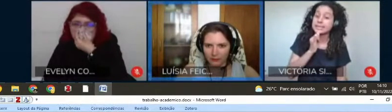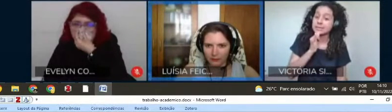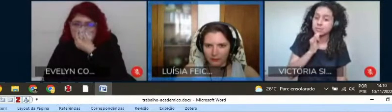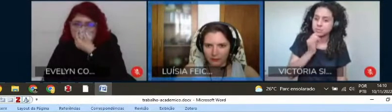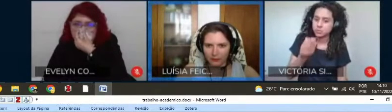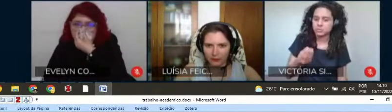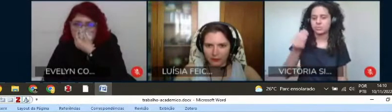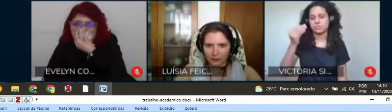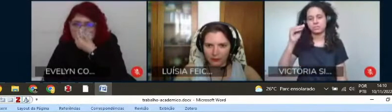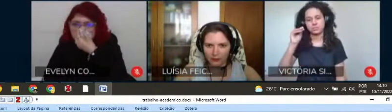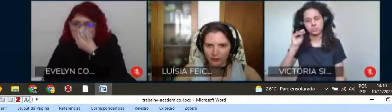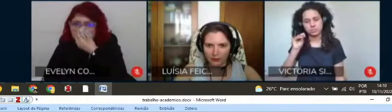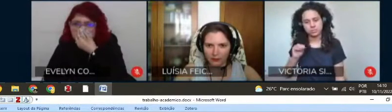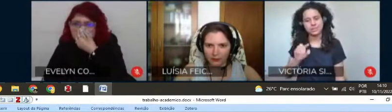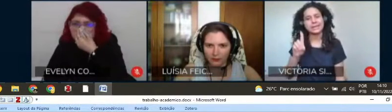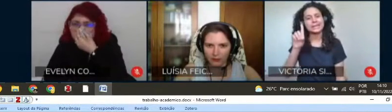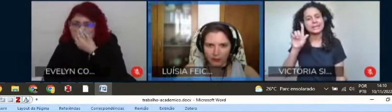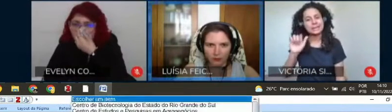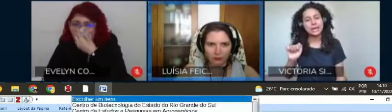da